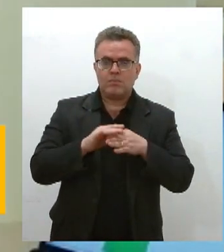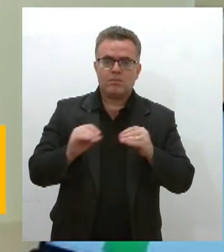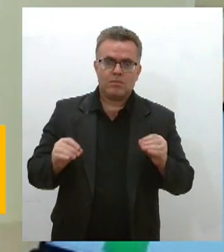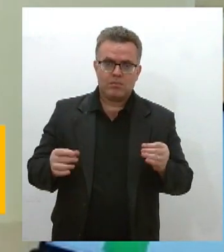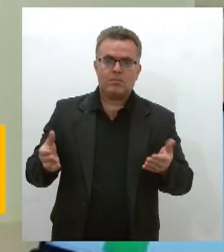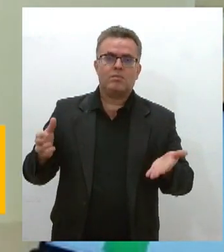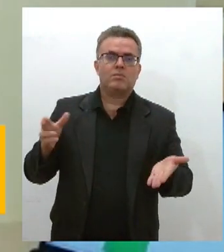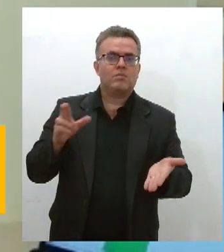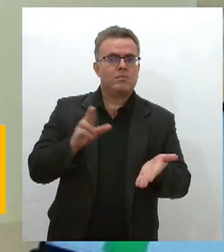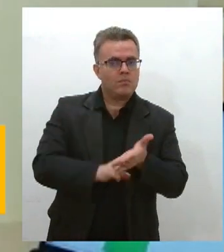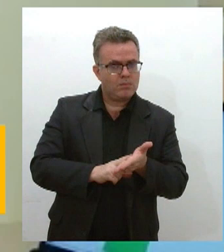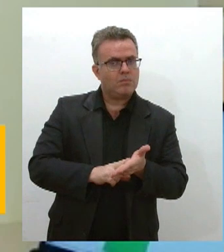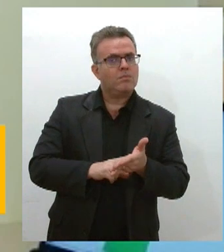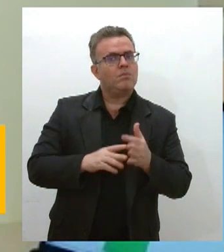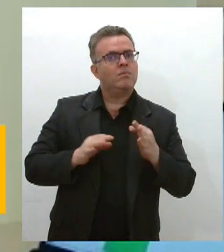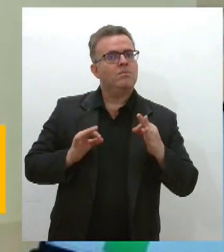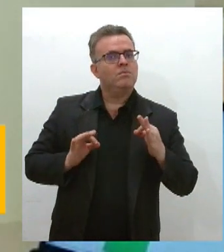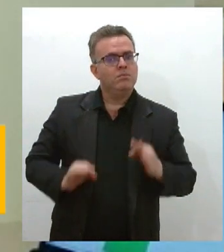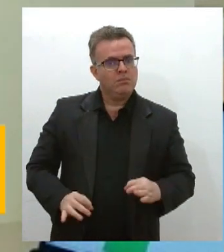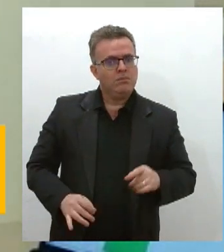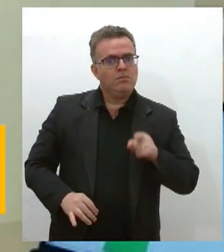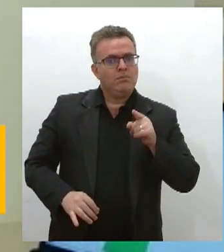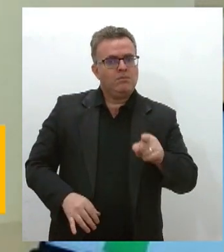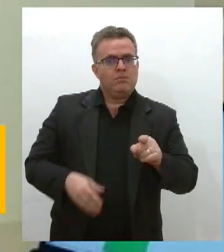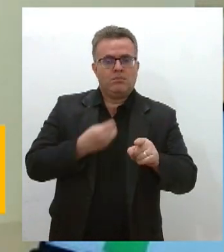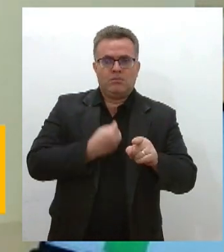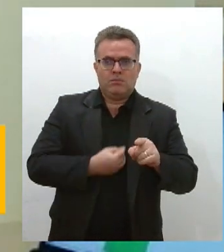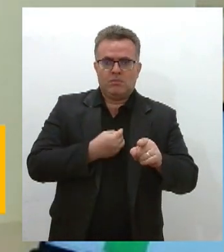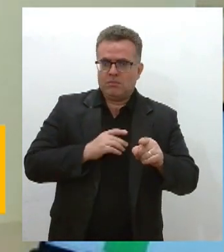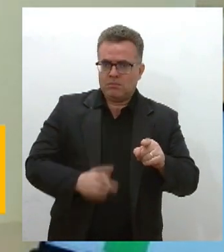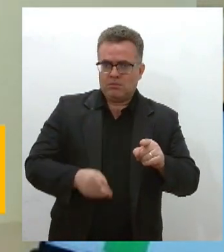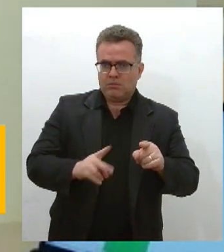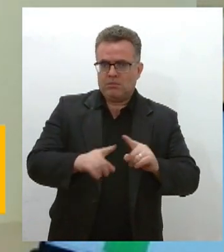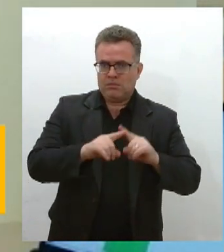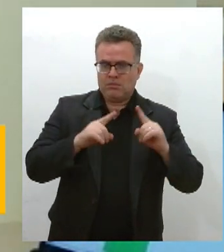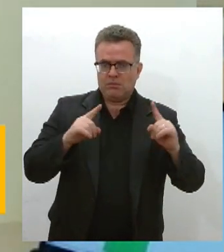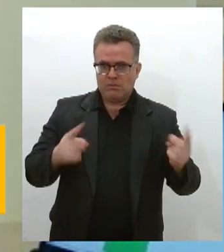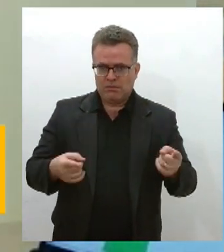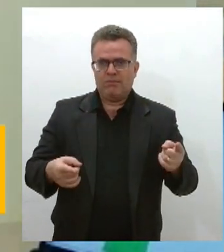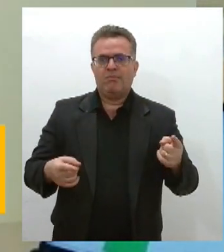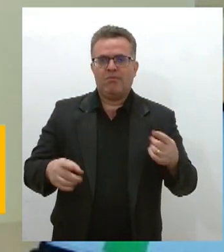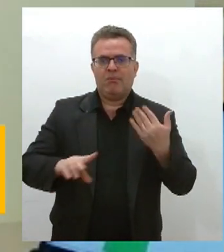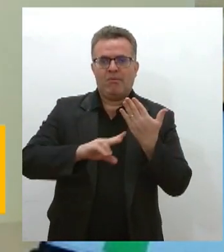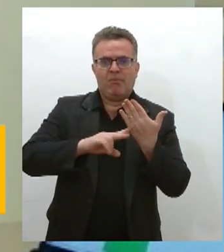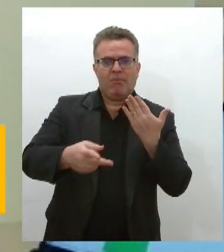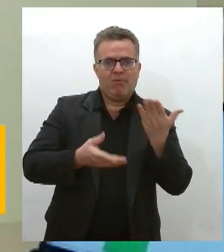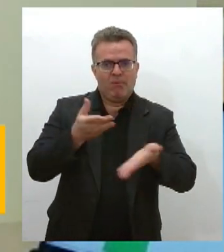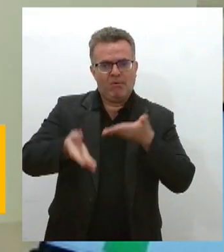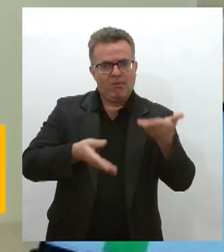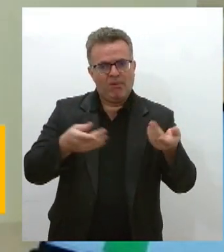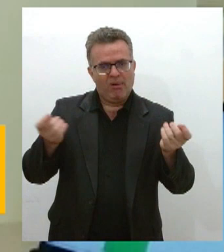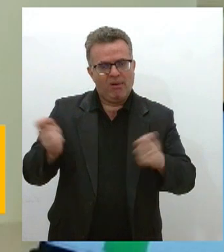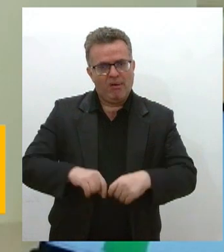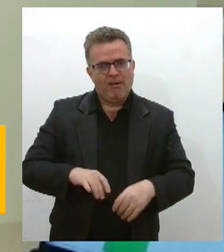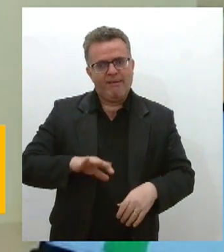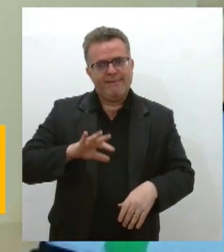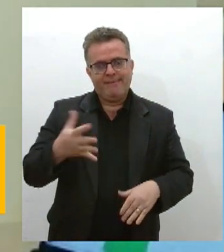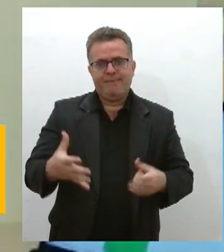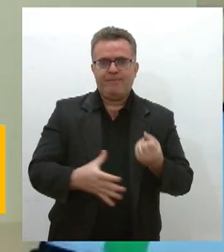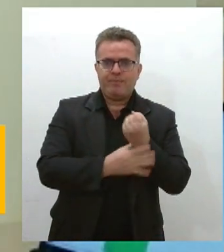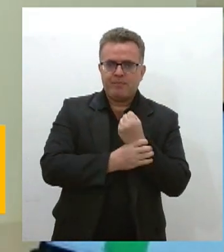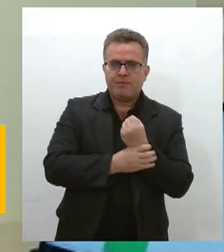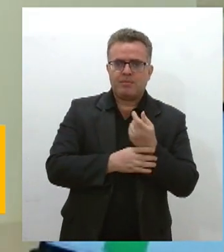para esse paciente que ele tenha uma sobrevida mais longa, mas também que as sequelas do tratamento, que normalmente é cirúrgico, que pode envolver